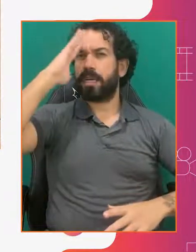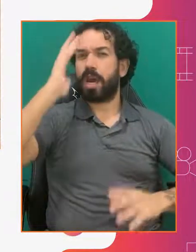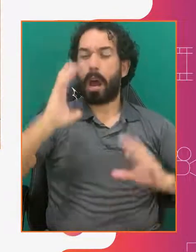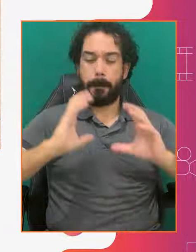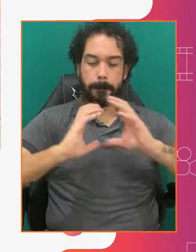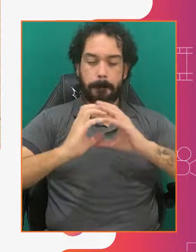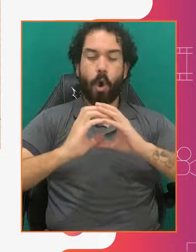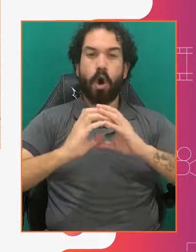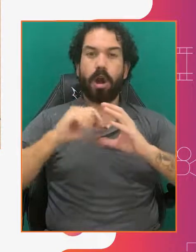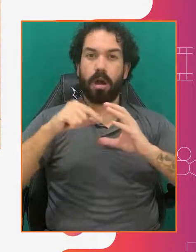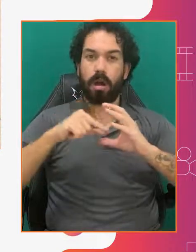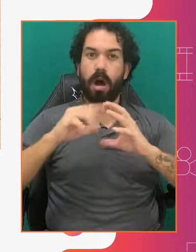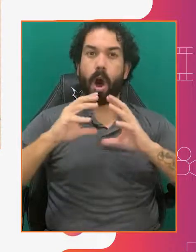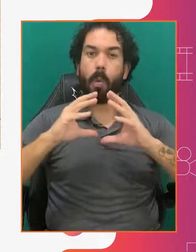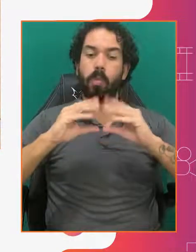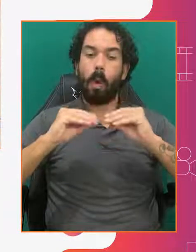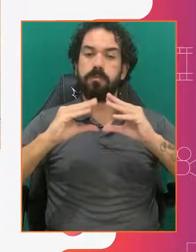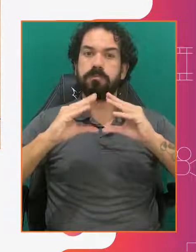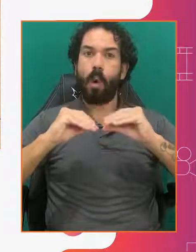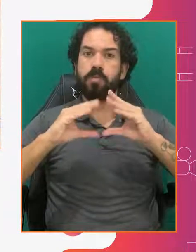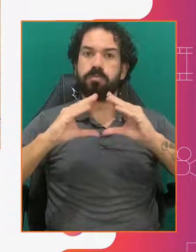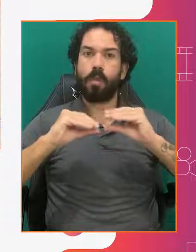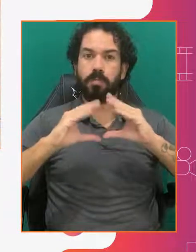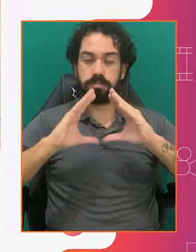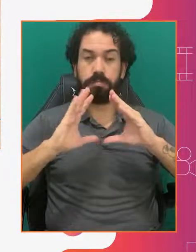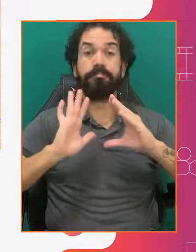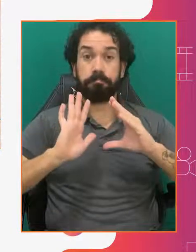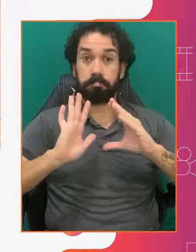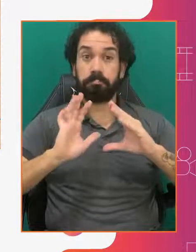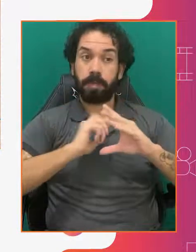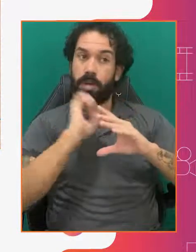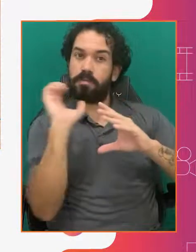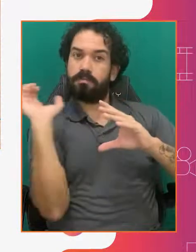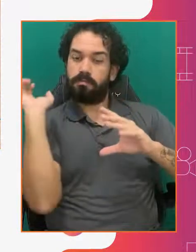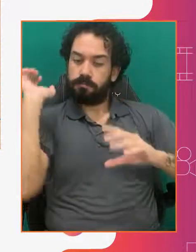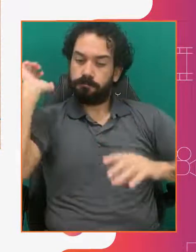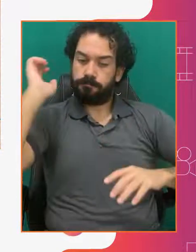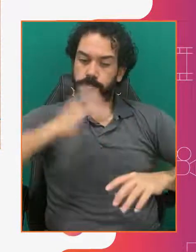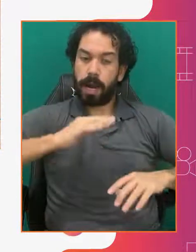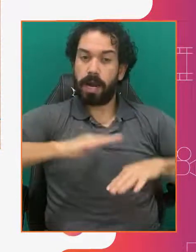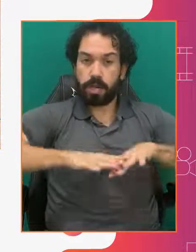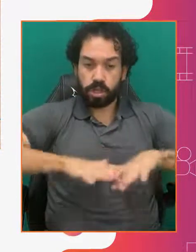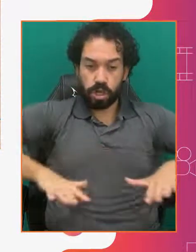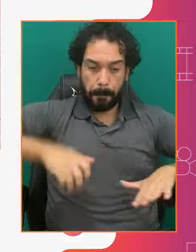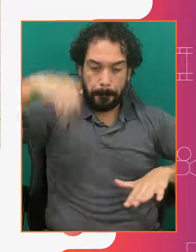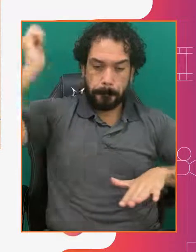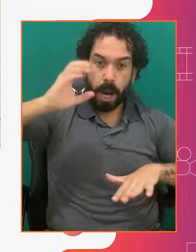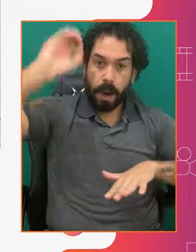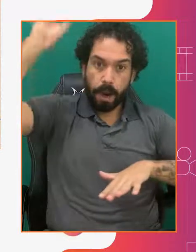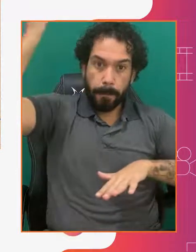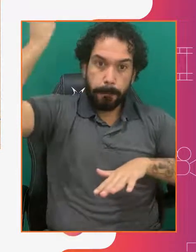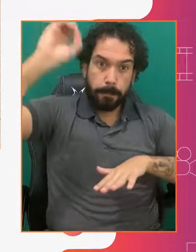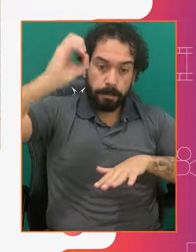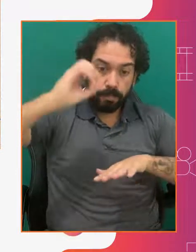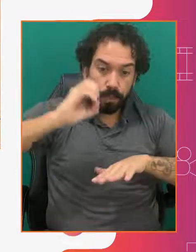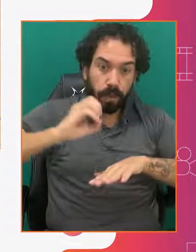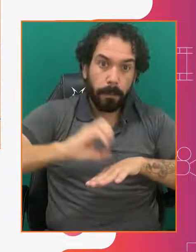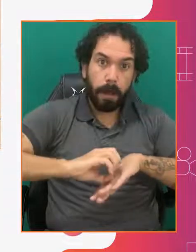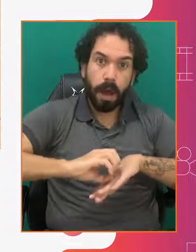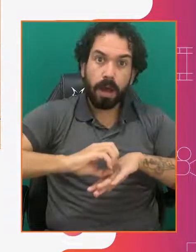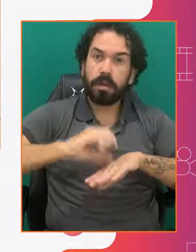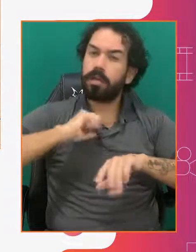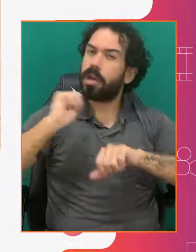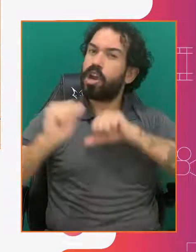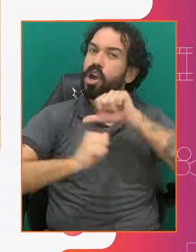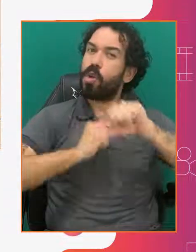de borracha, uma bola bem molinha. Quando você joga ela no chão, ela passa por alterações